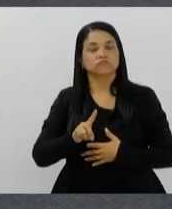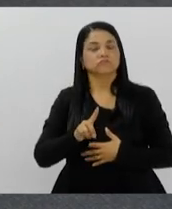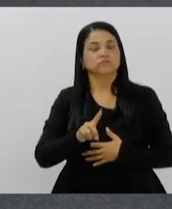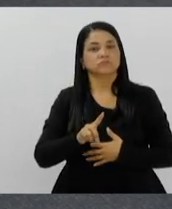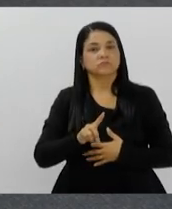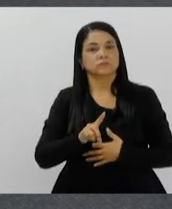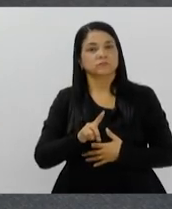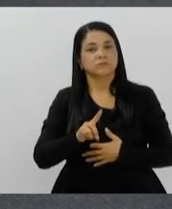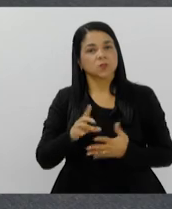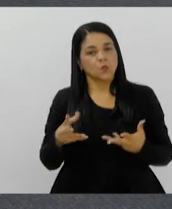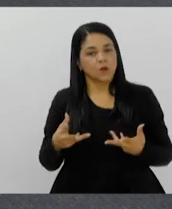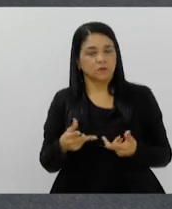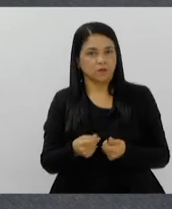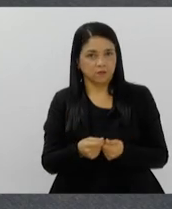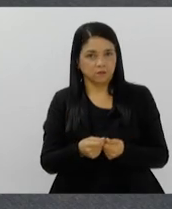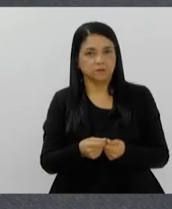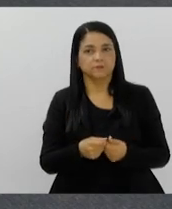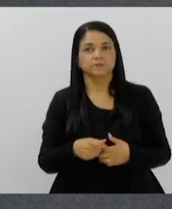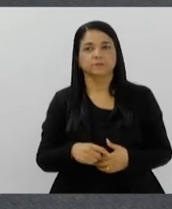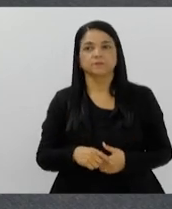também qualidade.